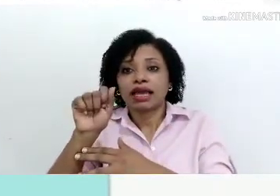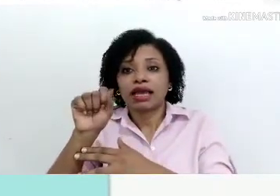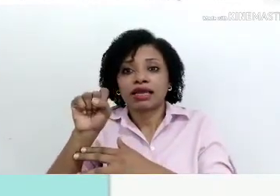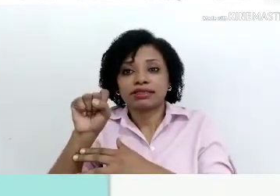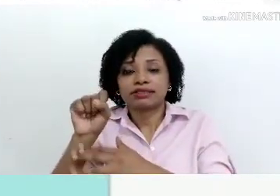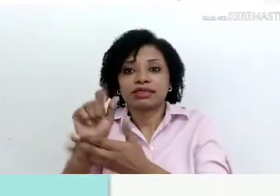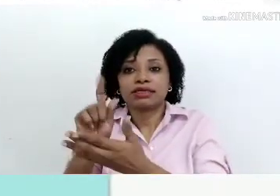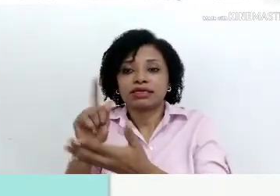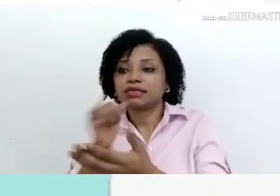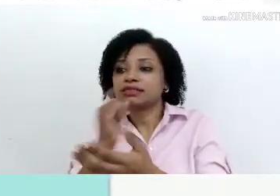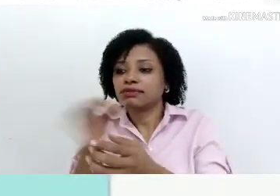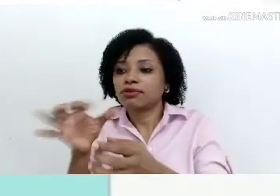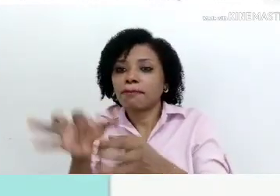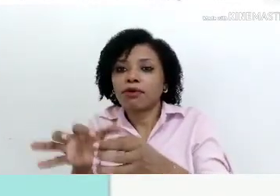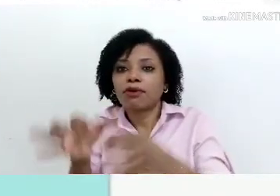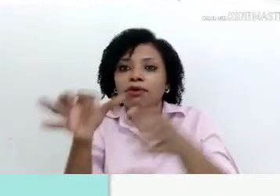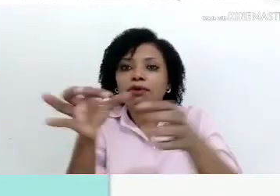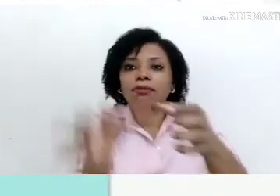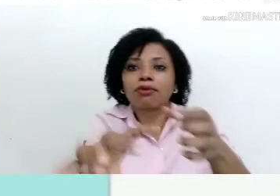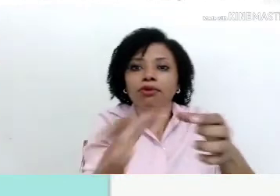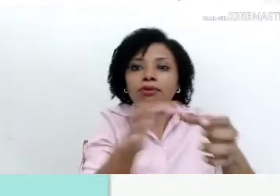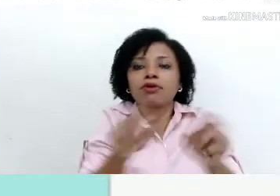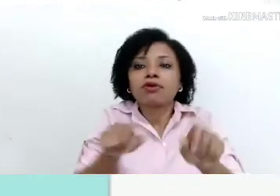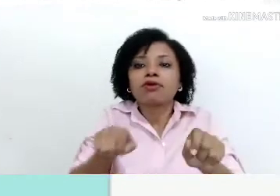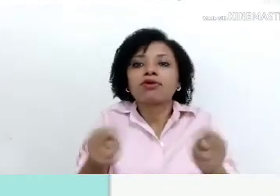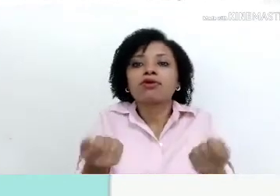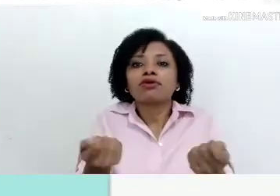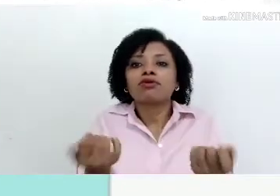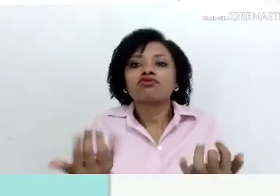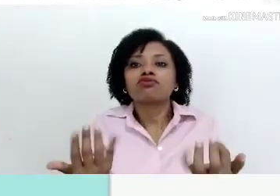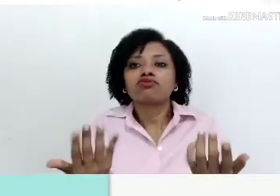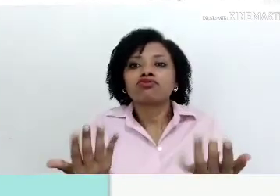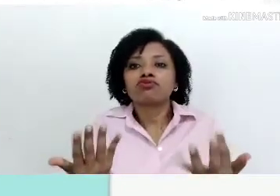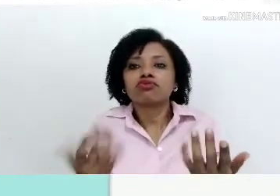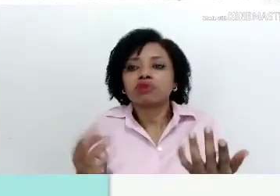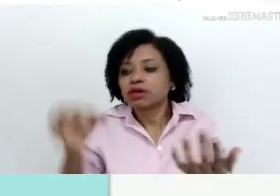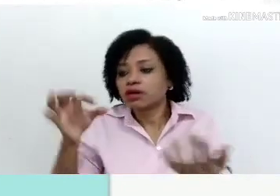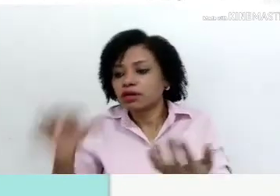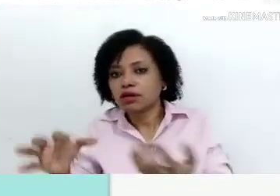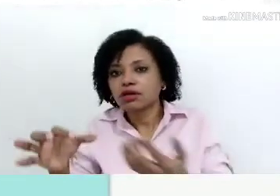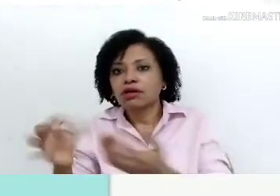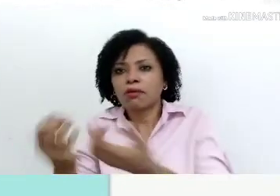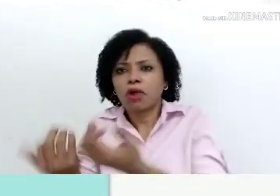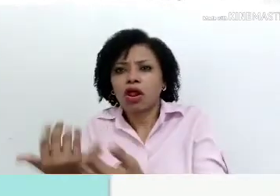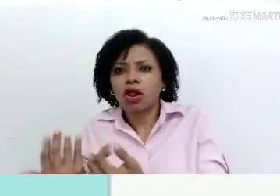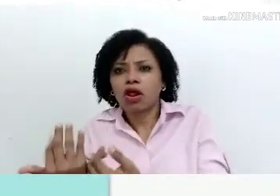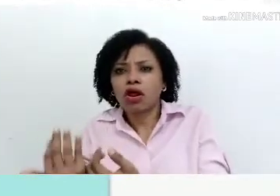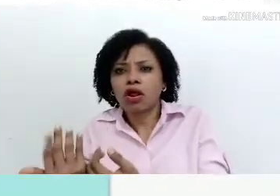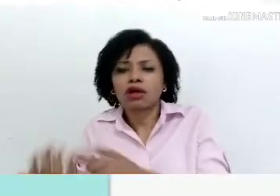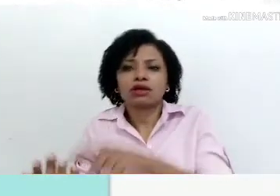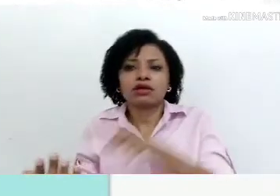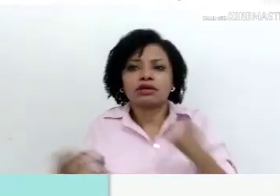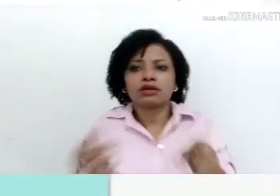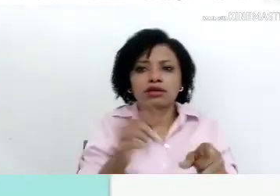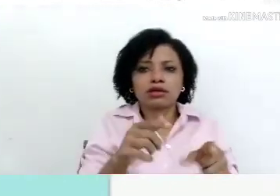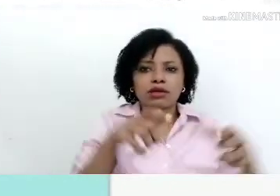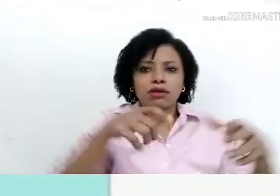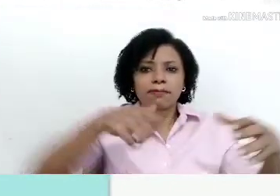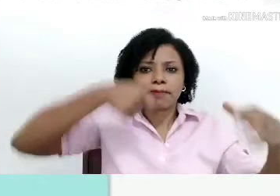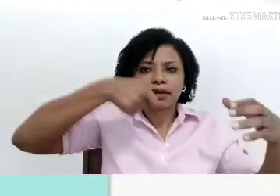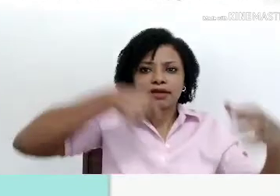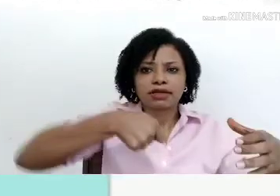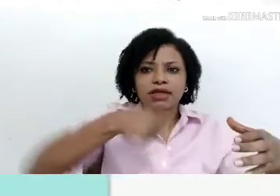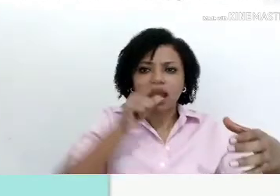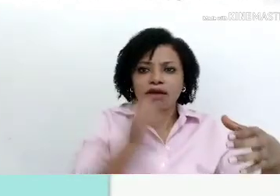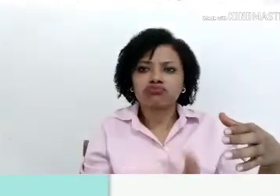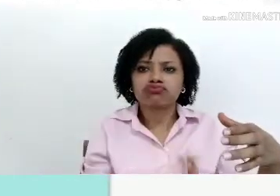em uma das bocas do fogão. 2. Água fervendo em uma panela que se encontra sobre esta boca,